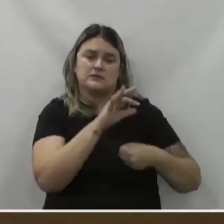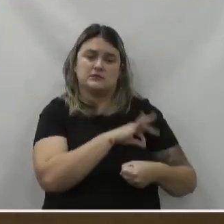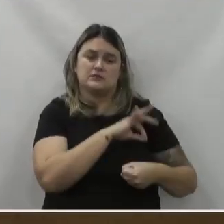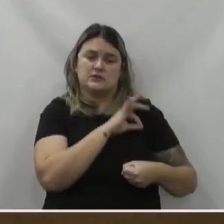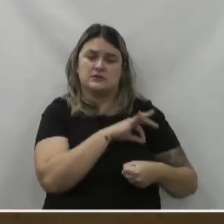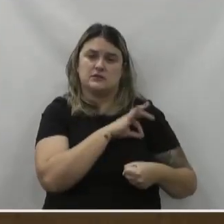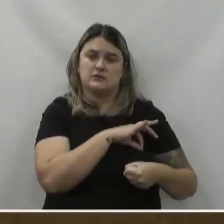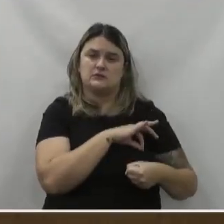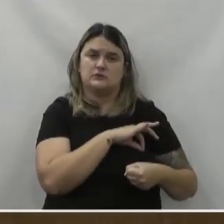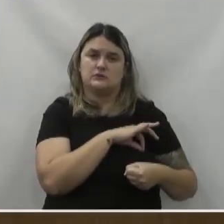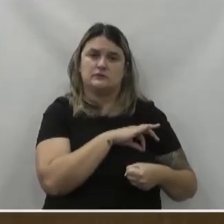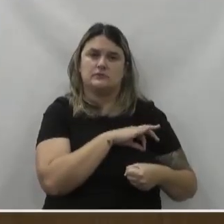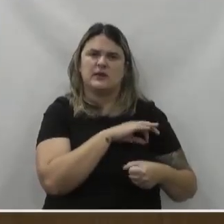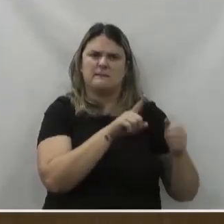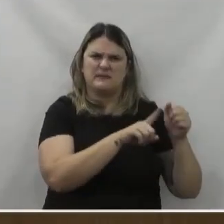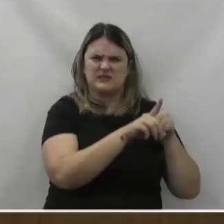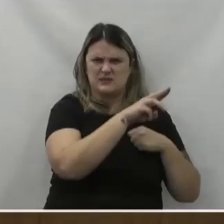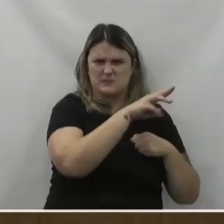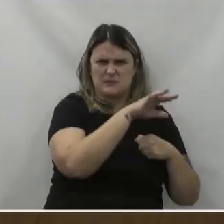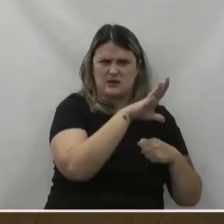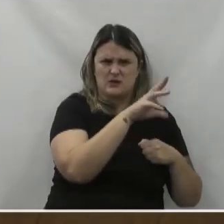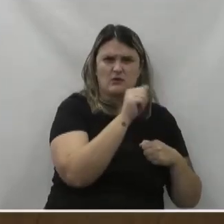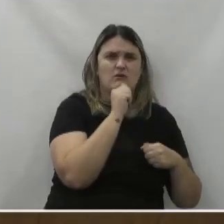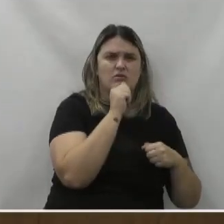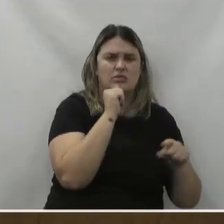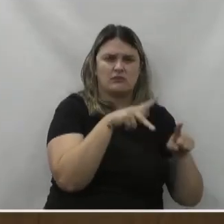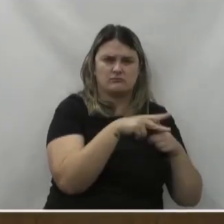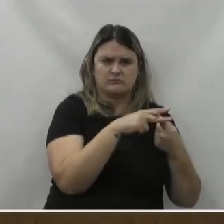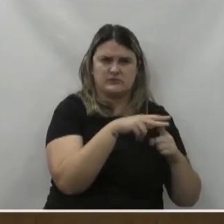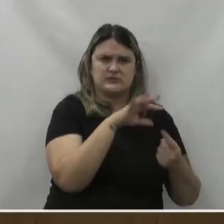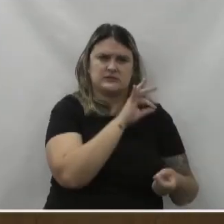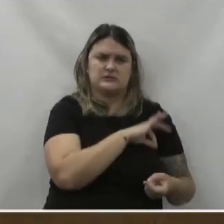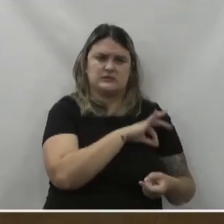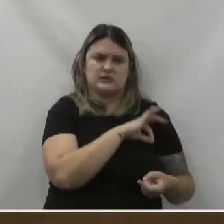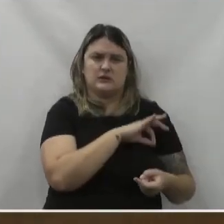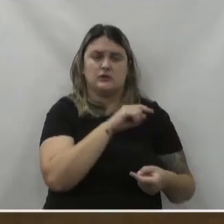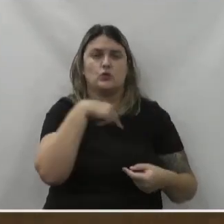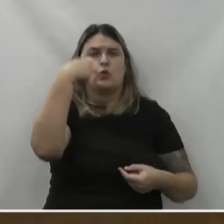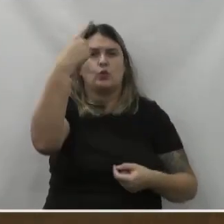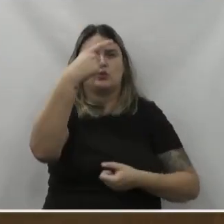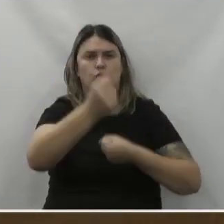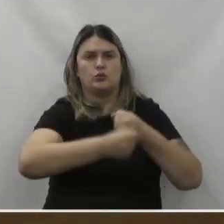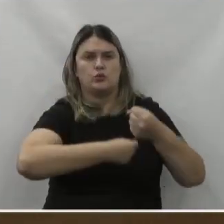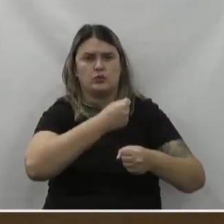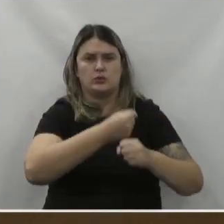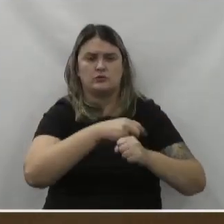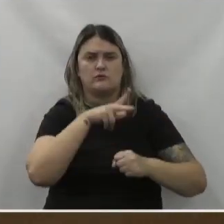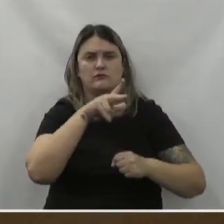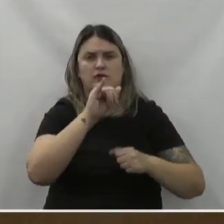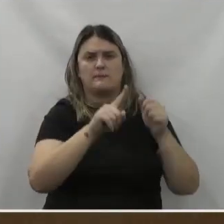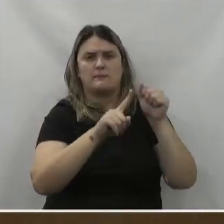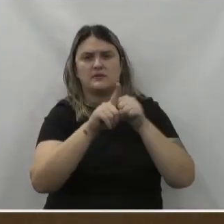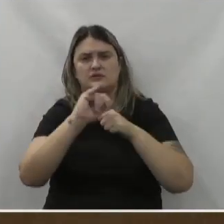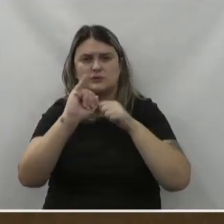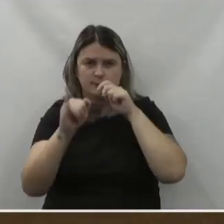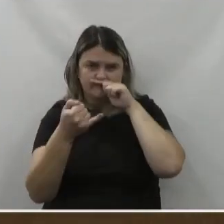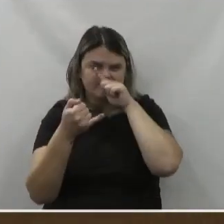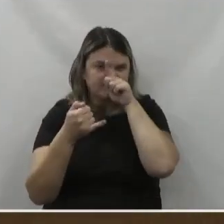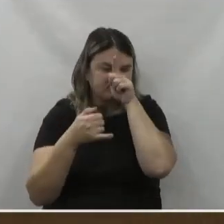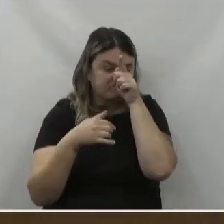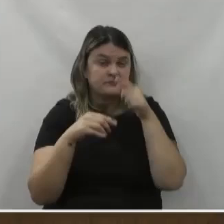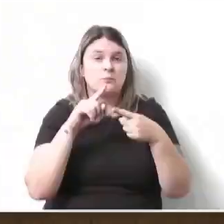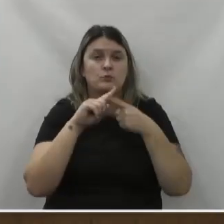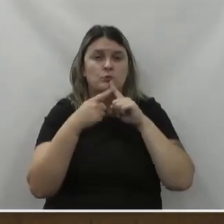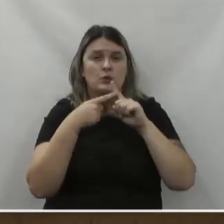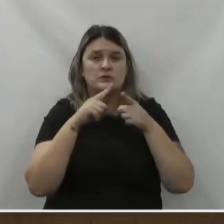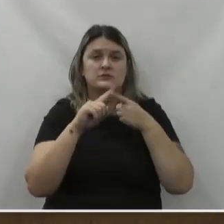de maio. Esse mês ainda tem o reajuste em maio e o ano que vem vai passar para janeiro. É uma promessa